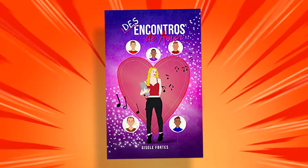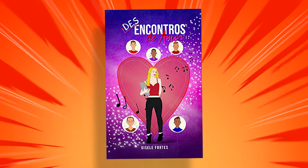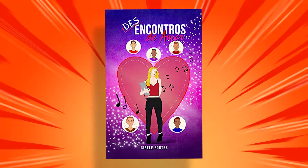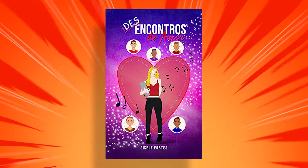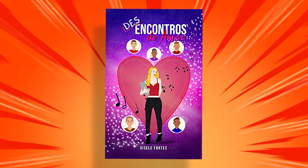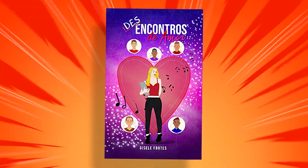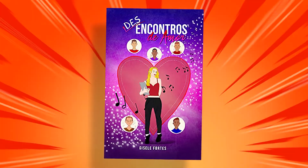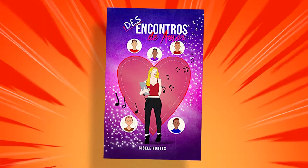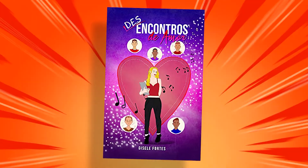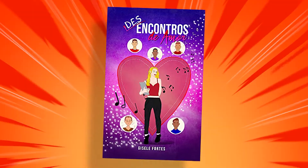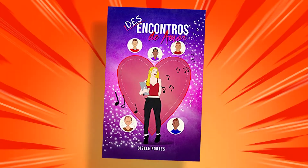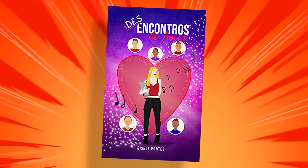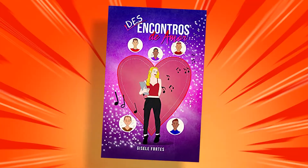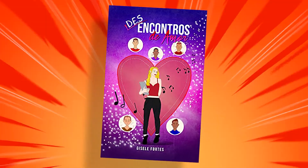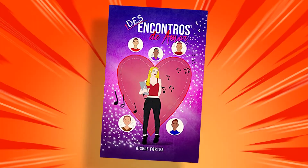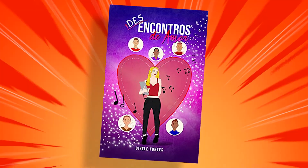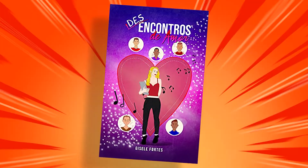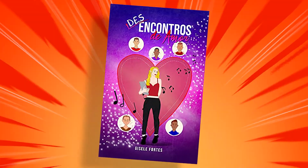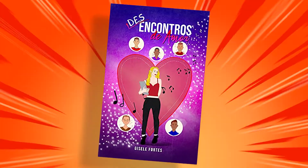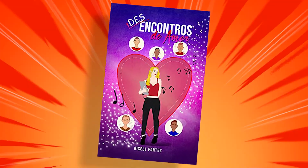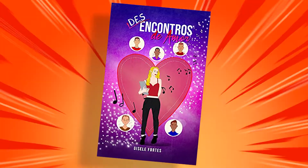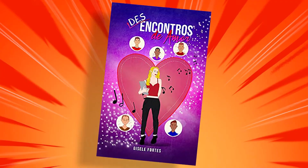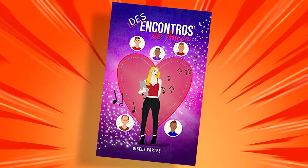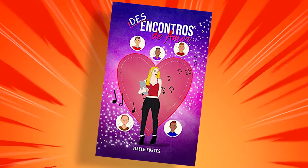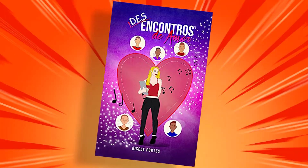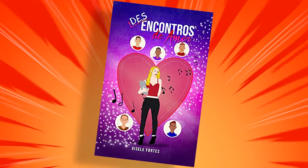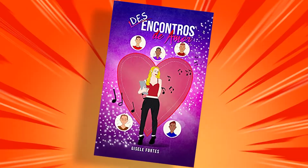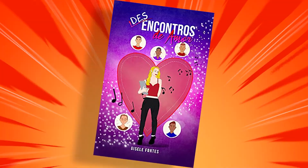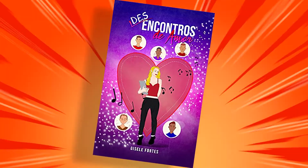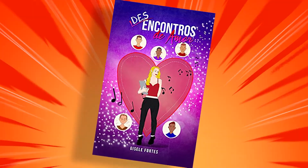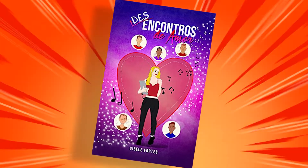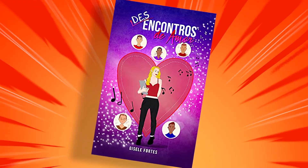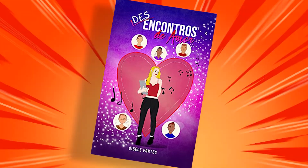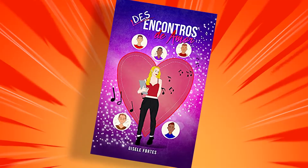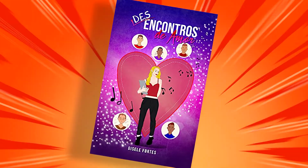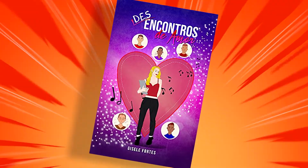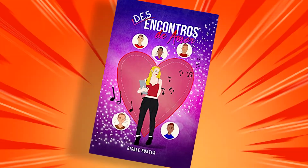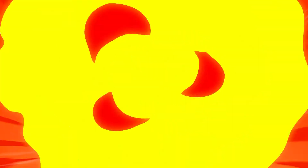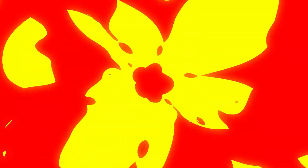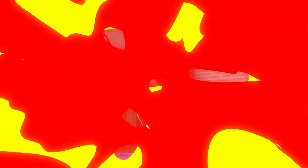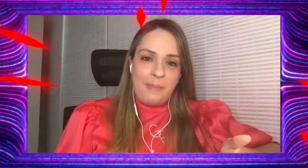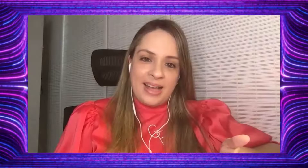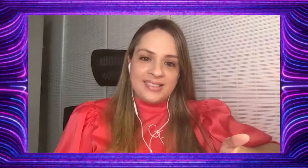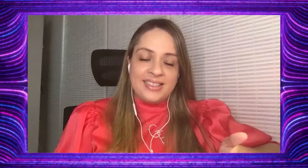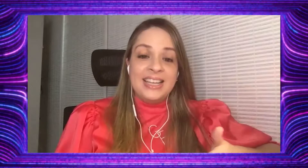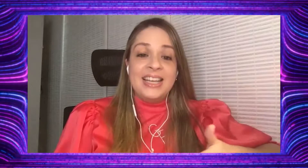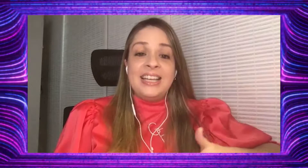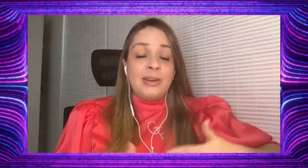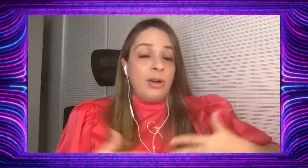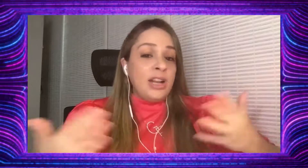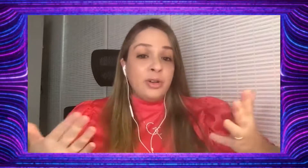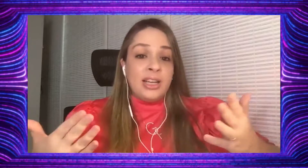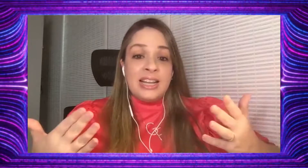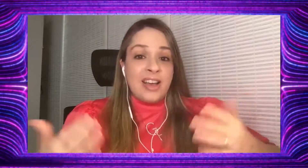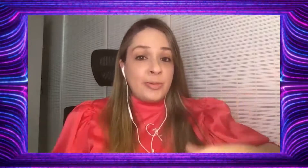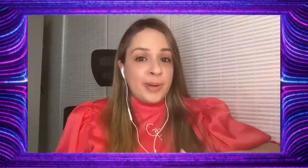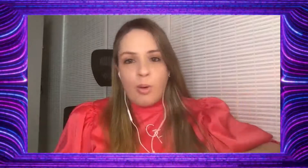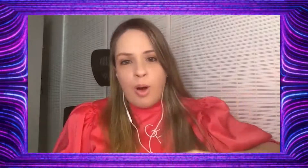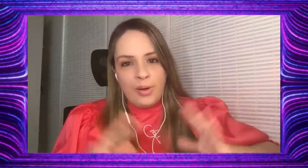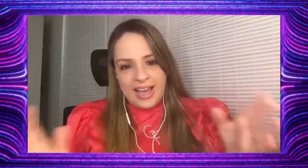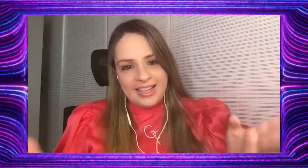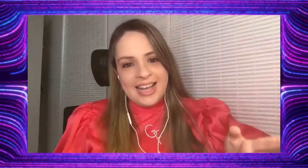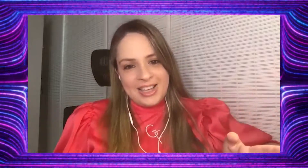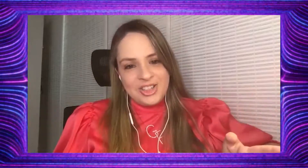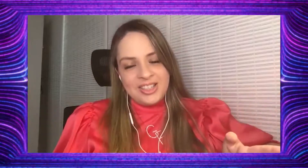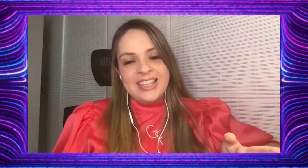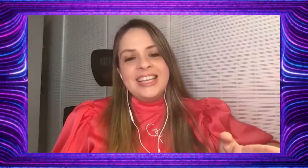coisa que tá escrita ali, muitas inseguranças, muitas situações pelas quais a Isabela passa. Então é um livro que ele serve para